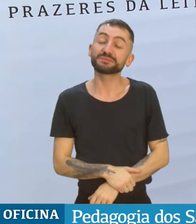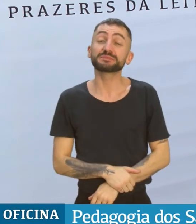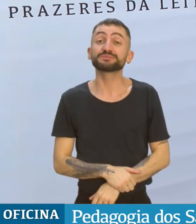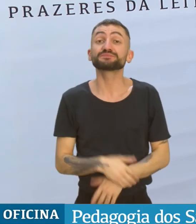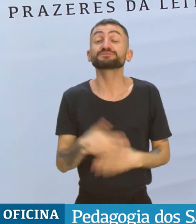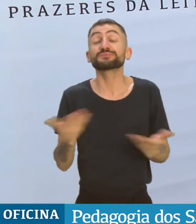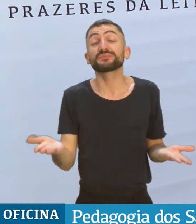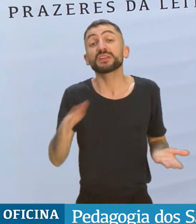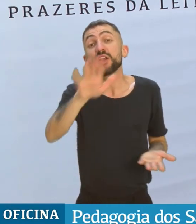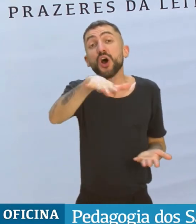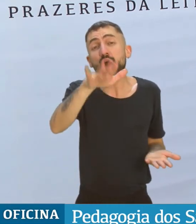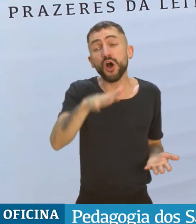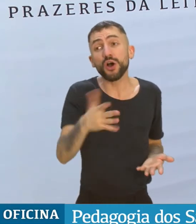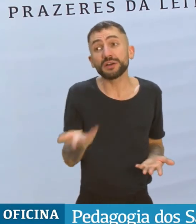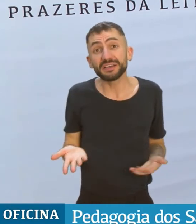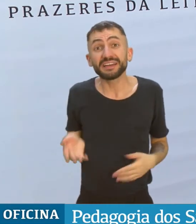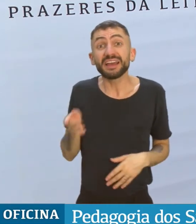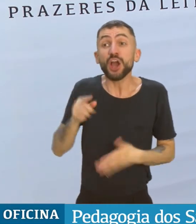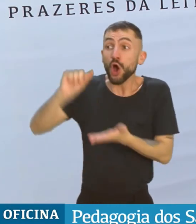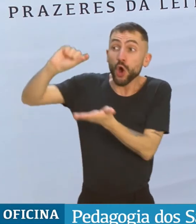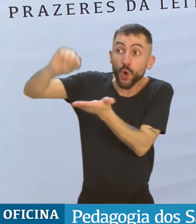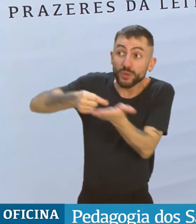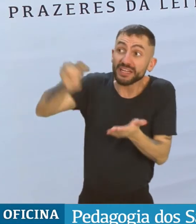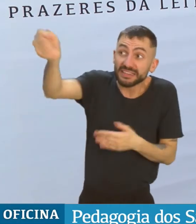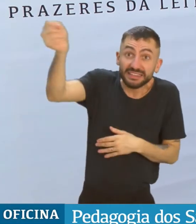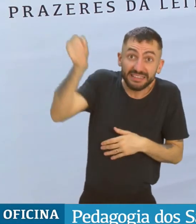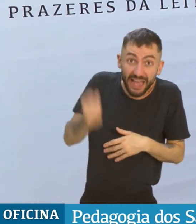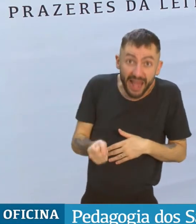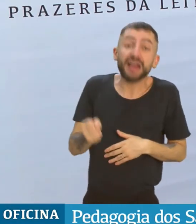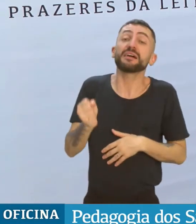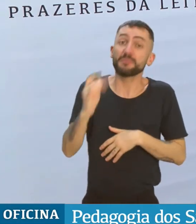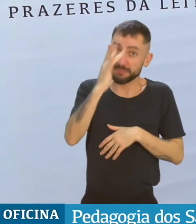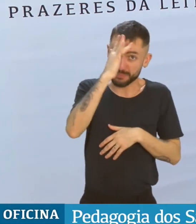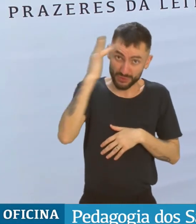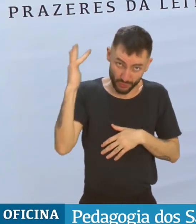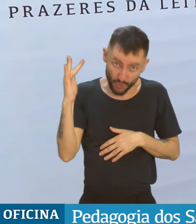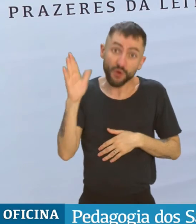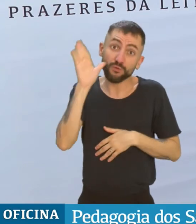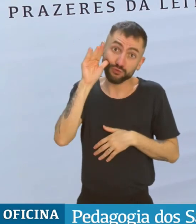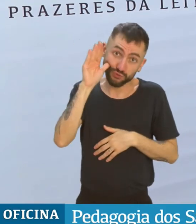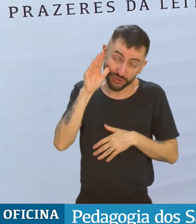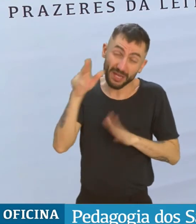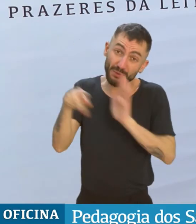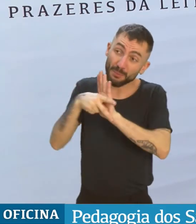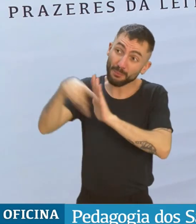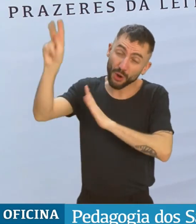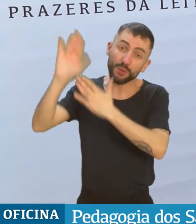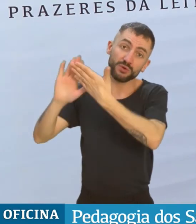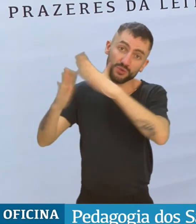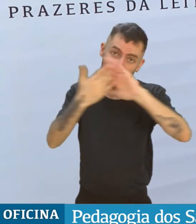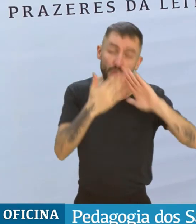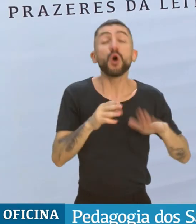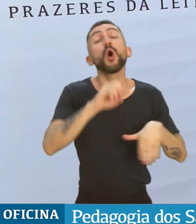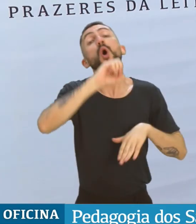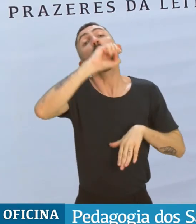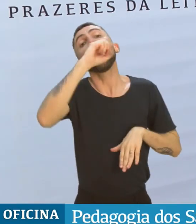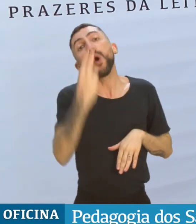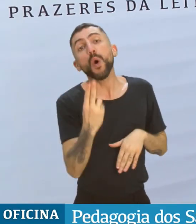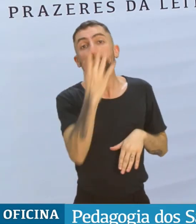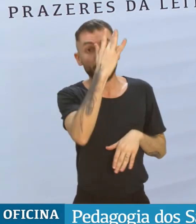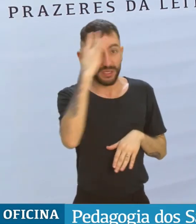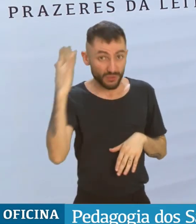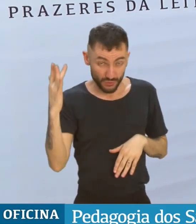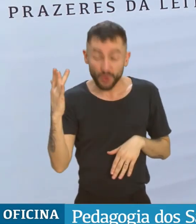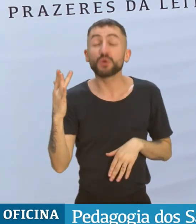Matheus, eu não sei se precisa ter um funcionário com vínculos periféricos ou precisa ter pessoas que gostam